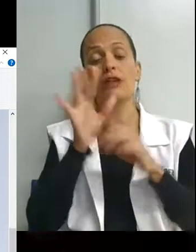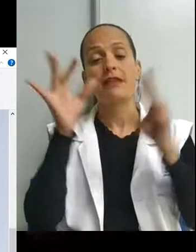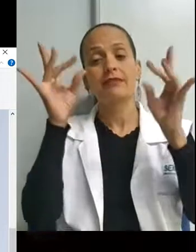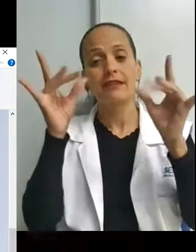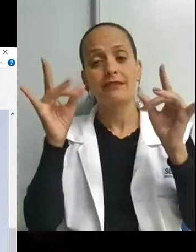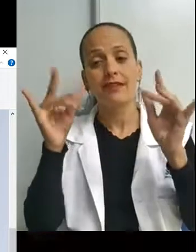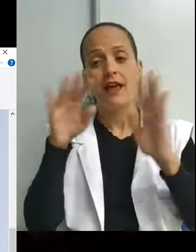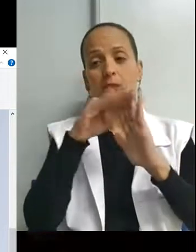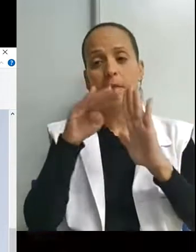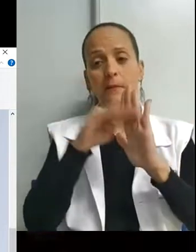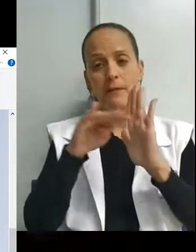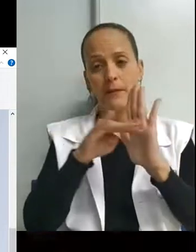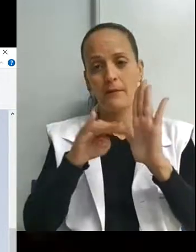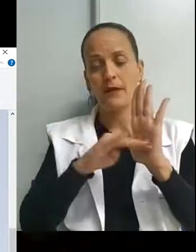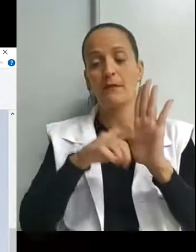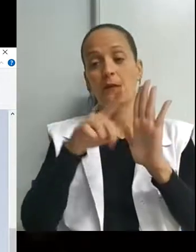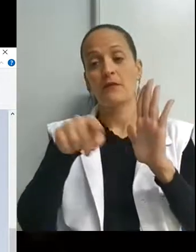bem?